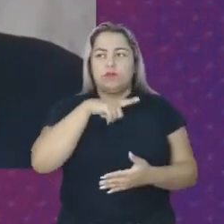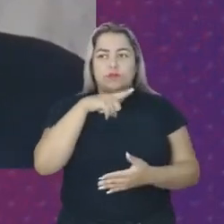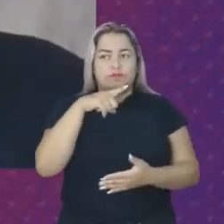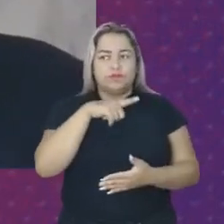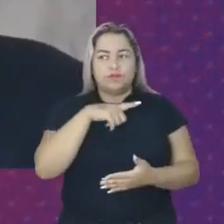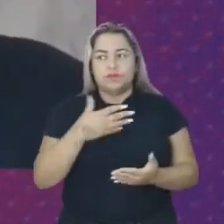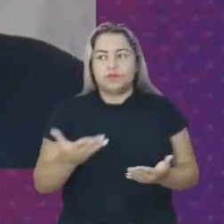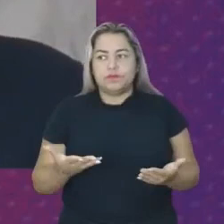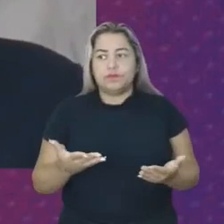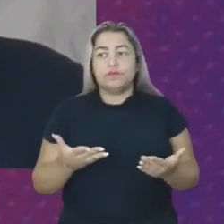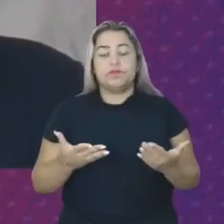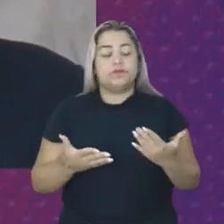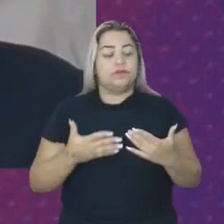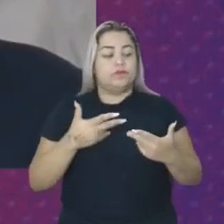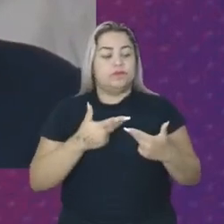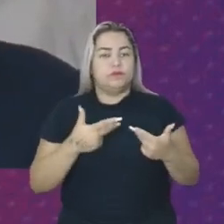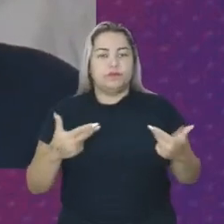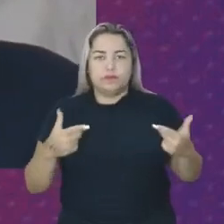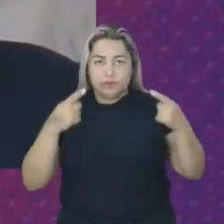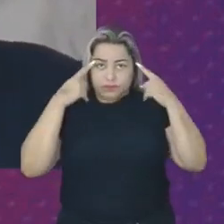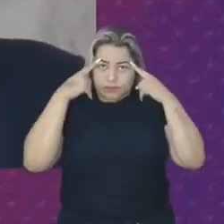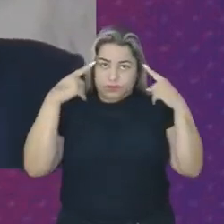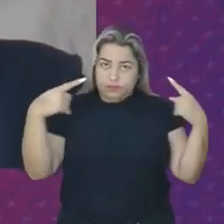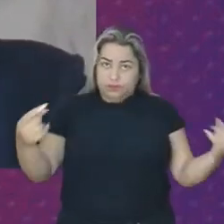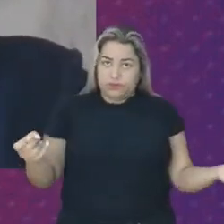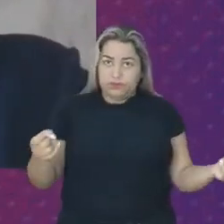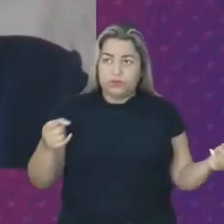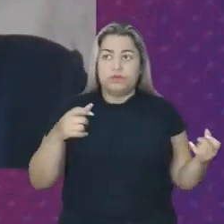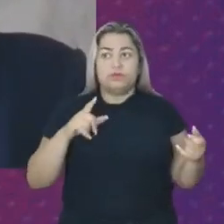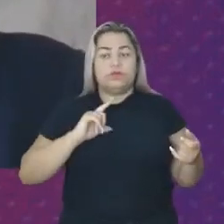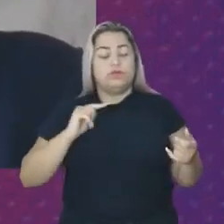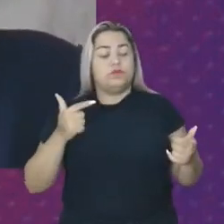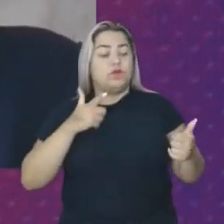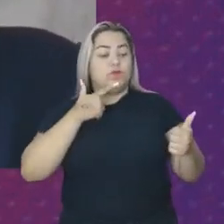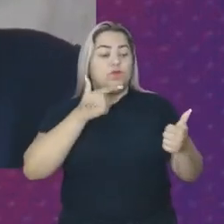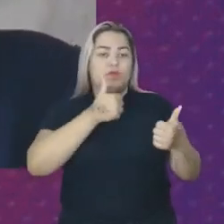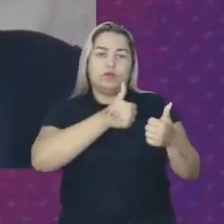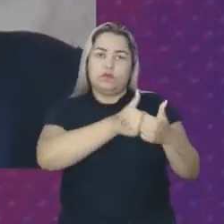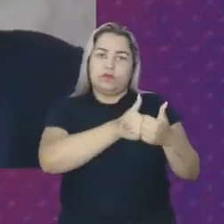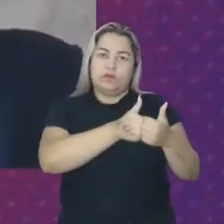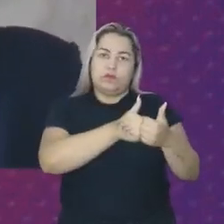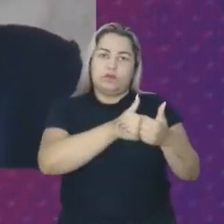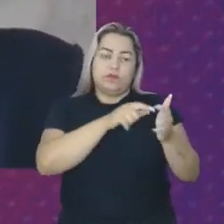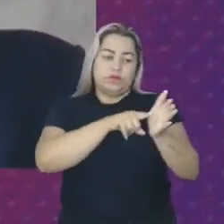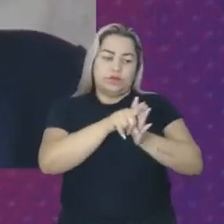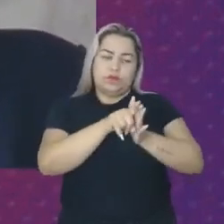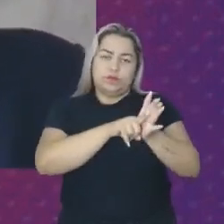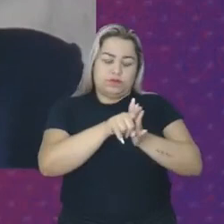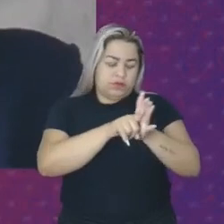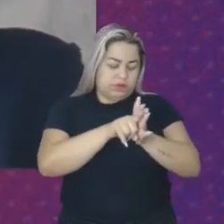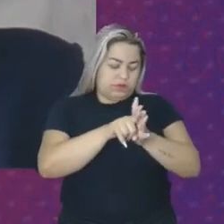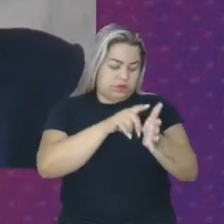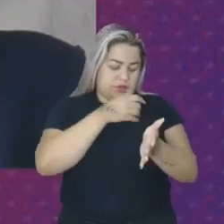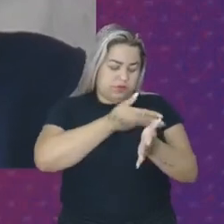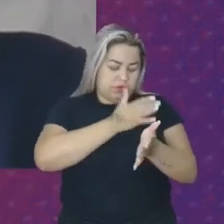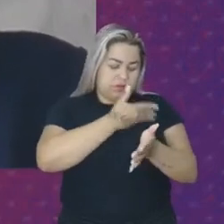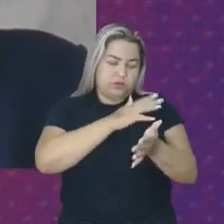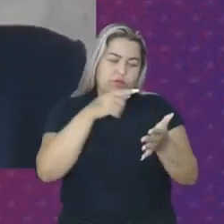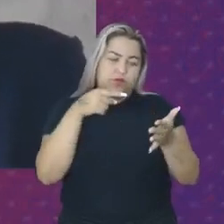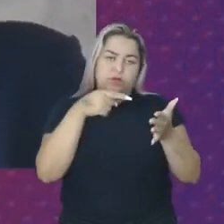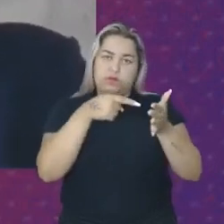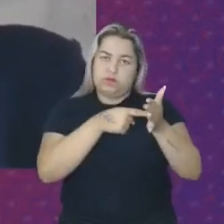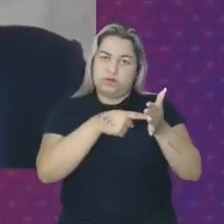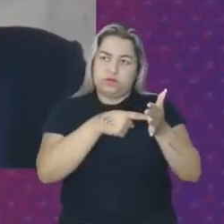formais de situações de violência, mas sem o acompanhamento e o monitoramento dessas queixas. A partir da nova